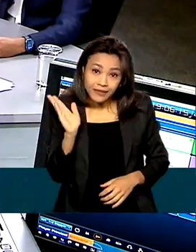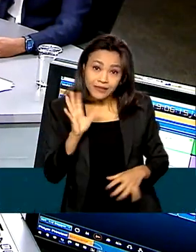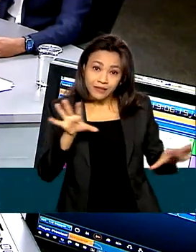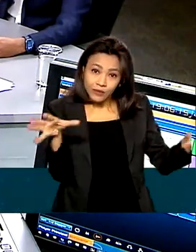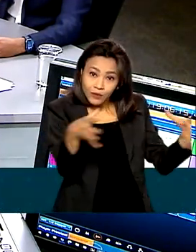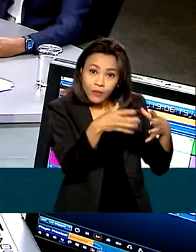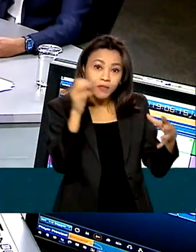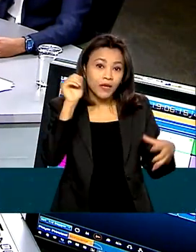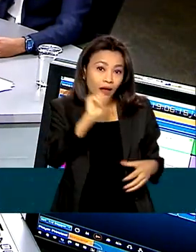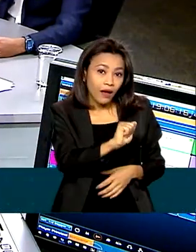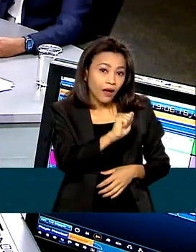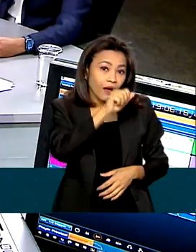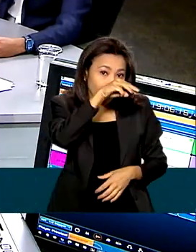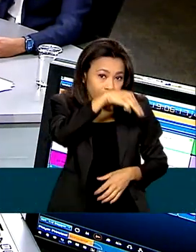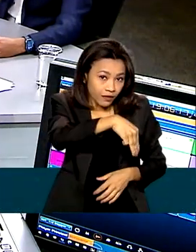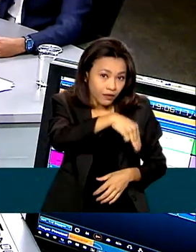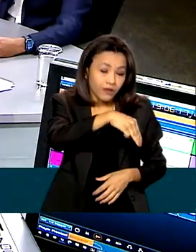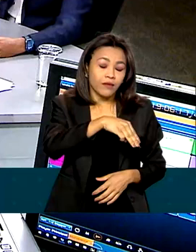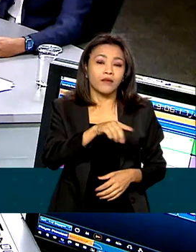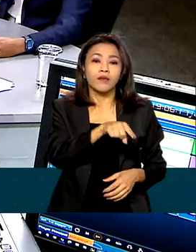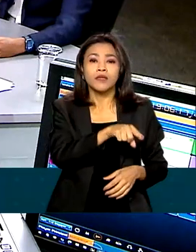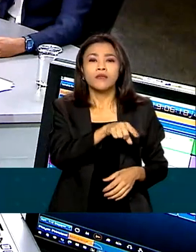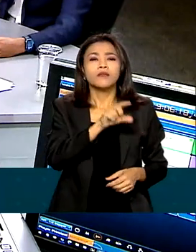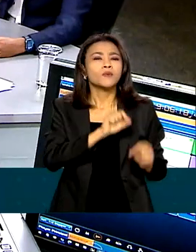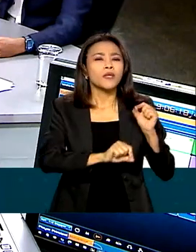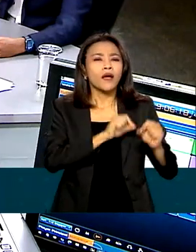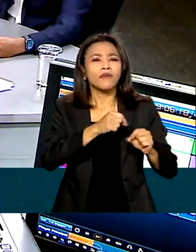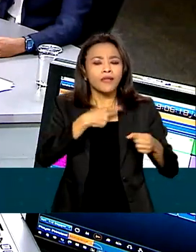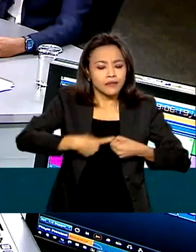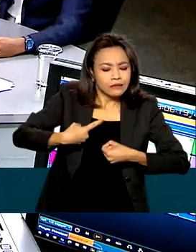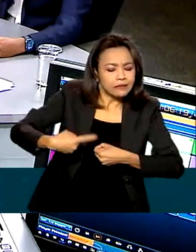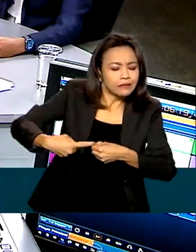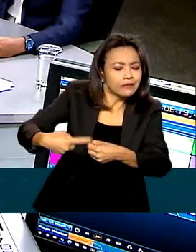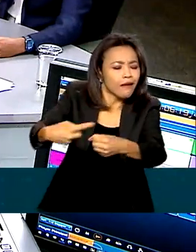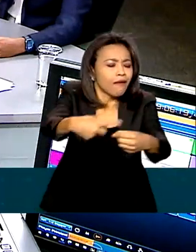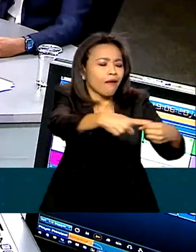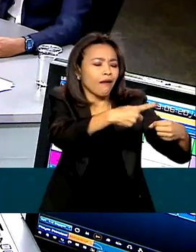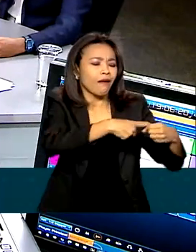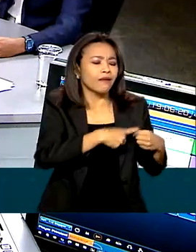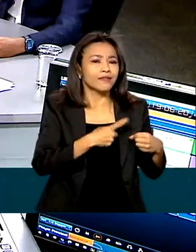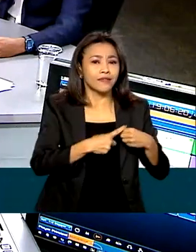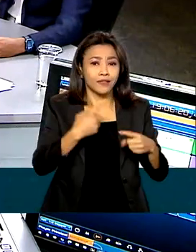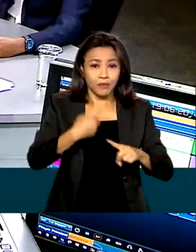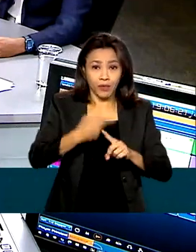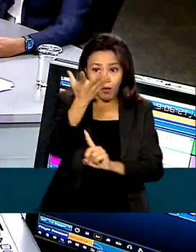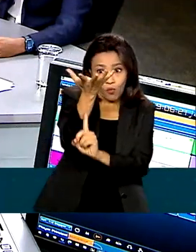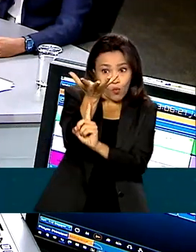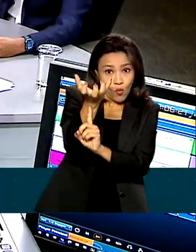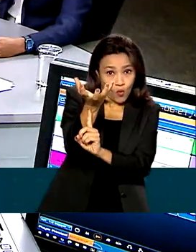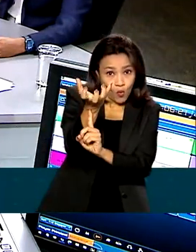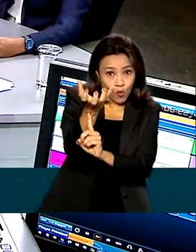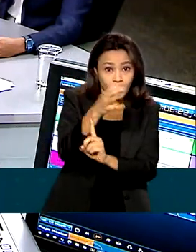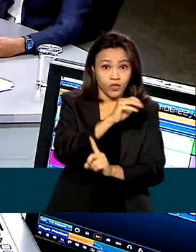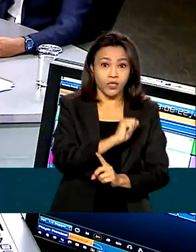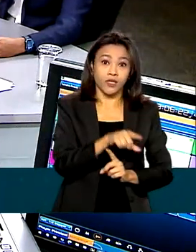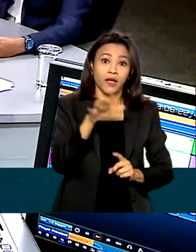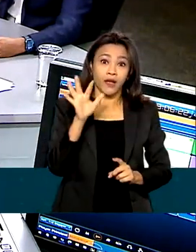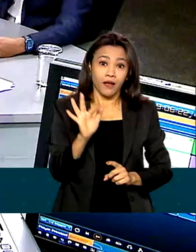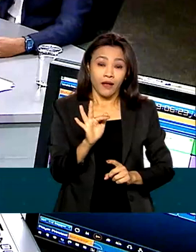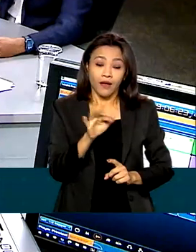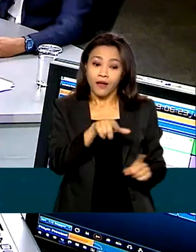eles estavam antigamente nos arredores das cidades nas periferias porque as vampiros é eles são muito grandes